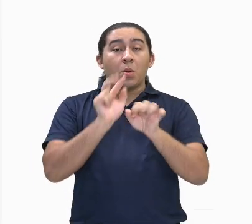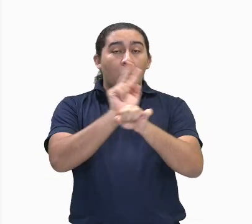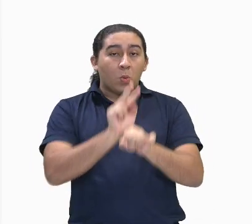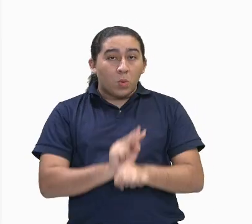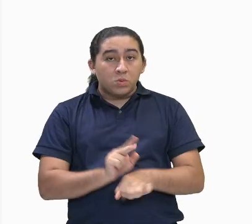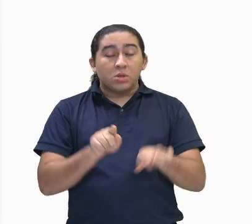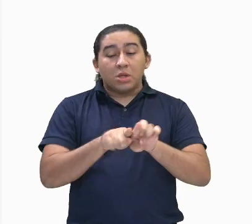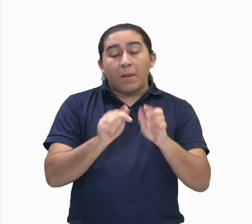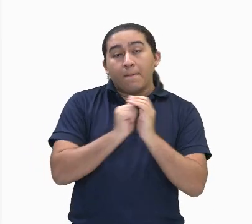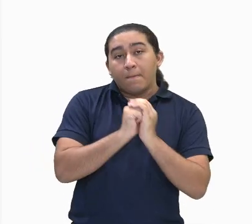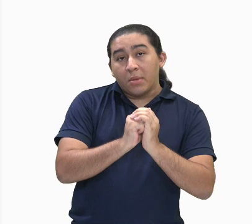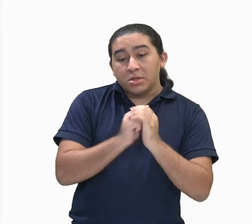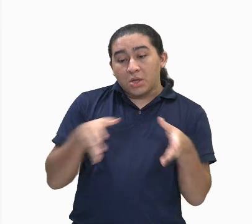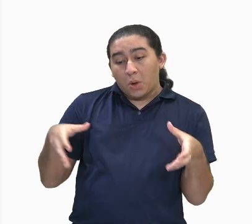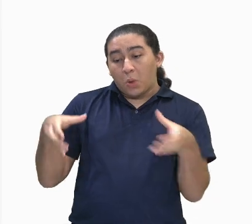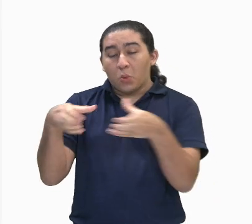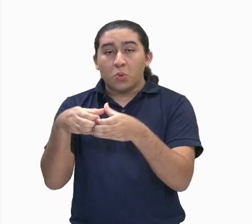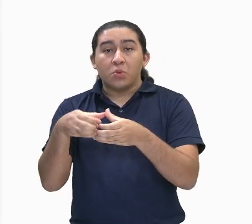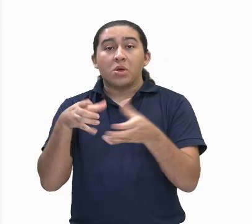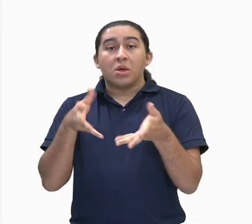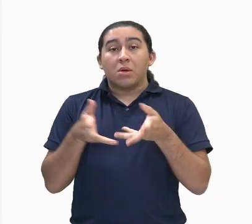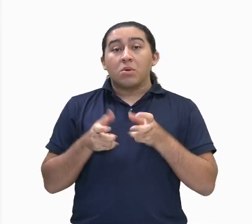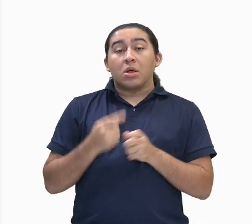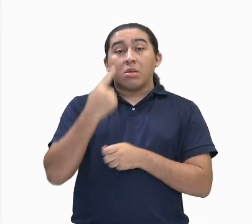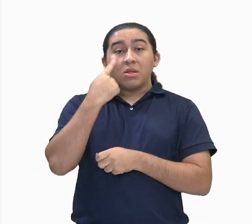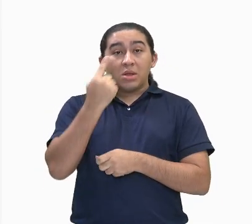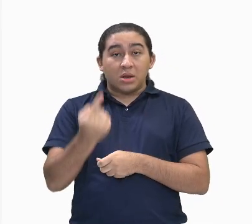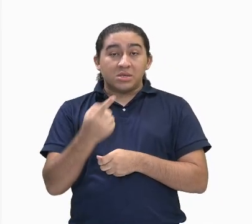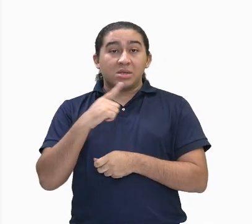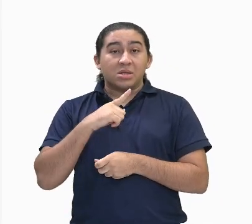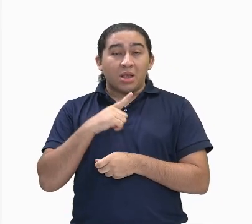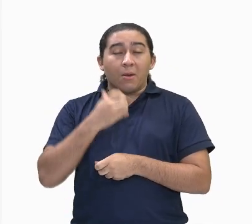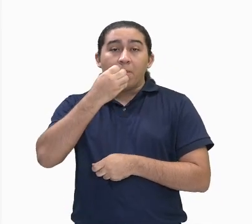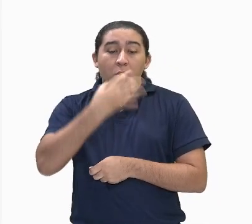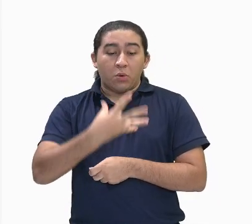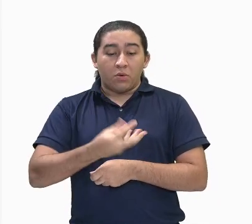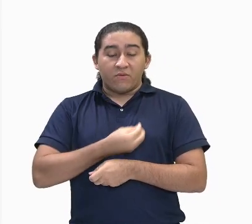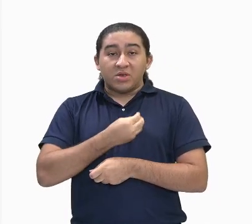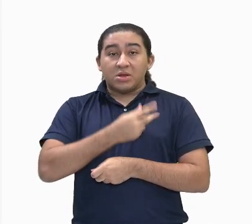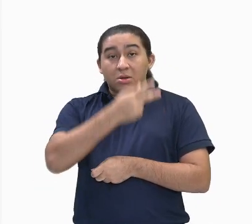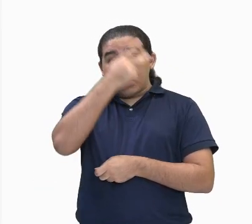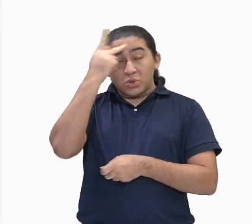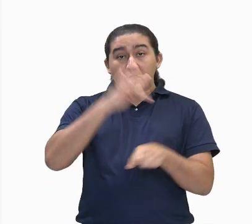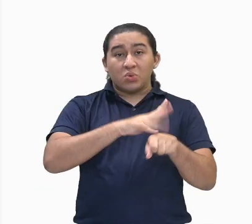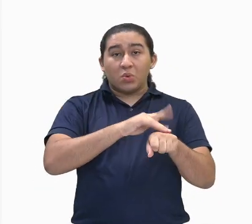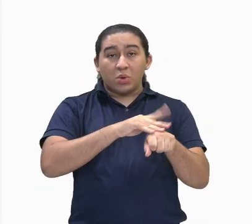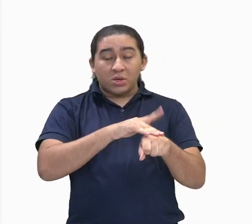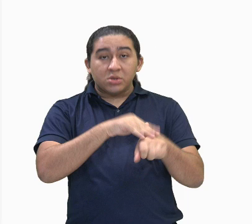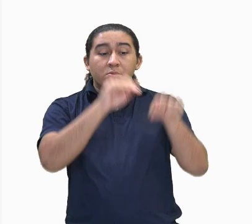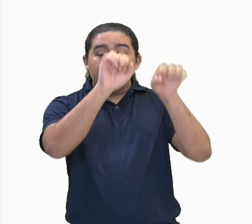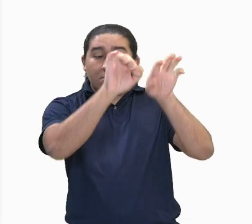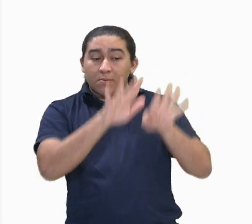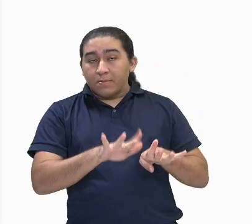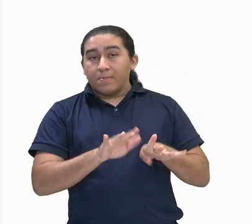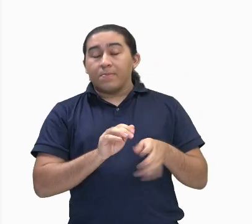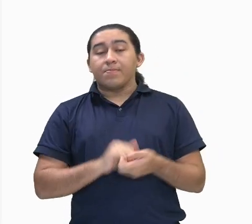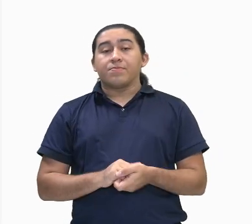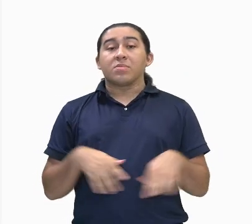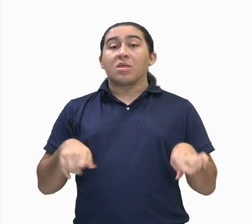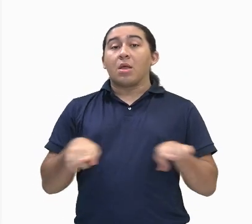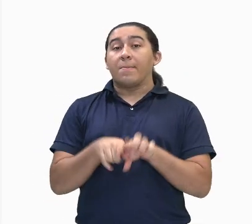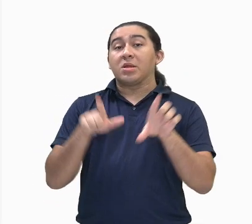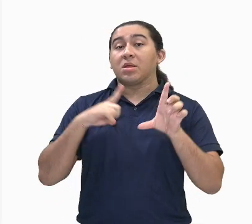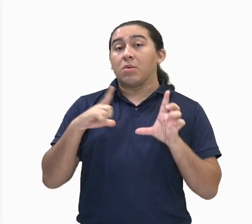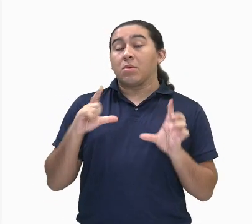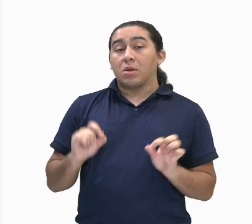coletivas buscando o conforto físico e espiritual daquele irmão que está doente. E nós temos ainda as